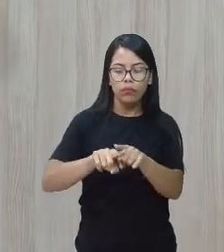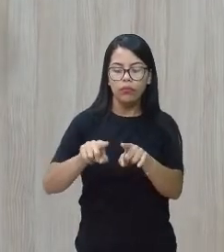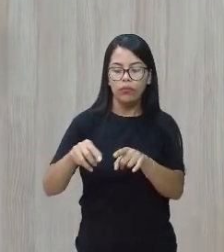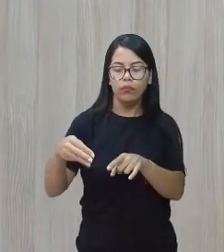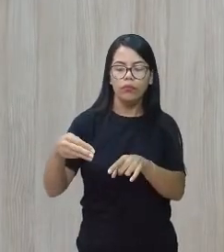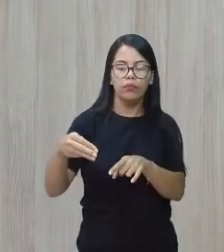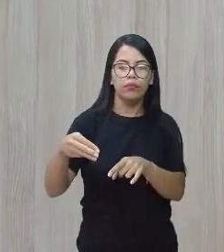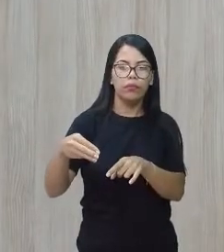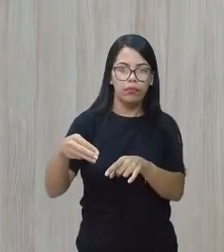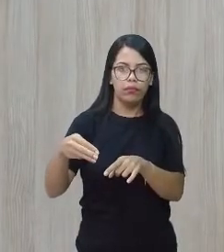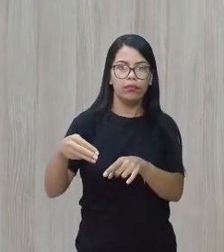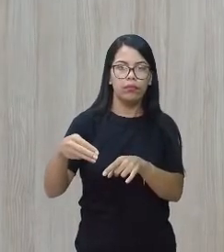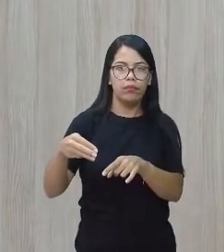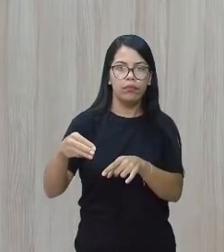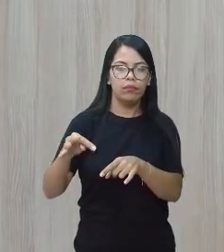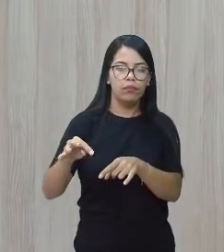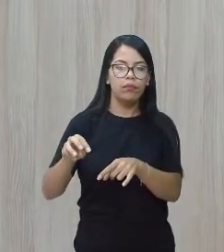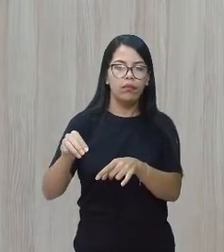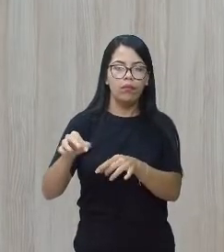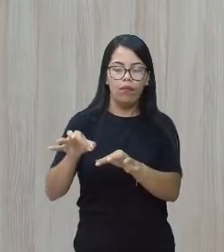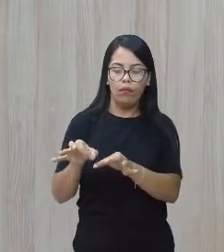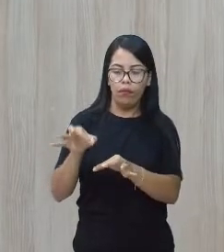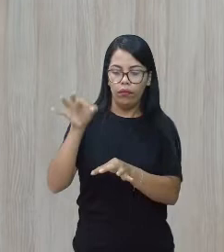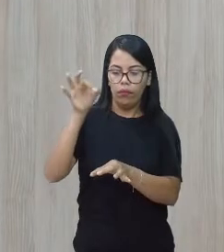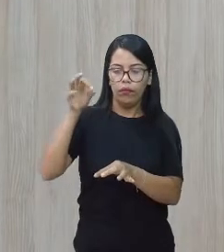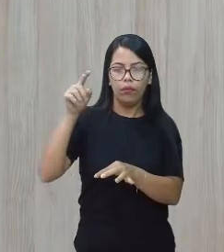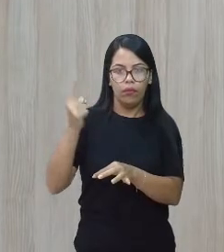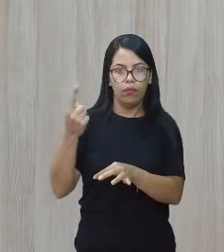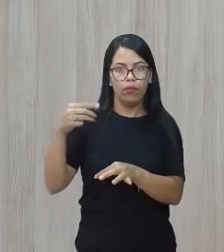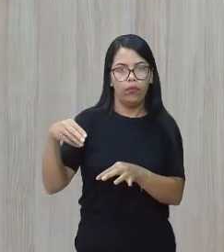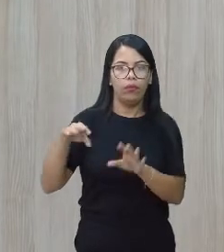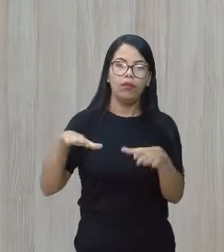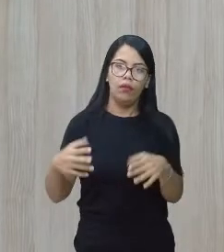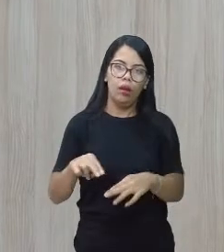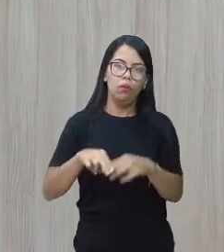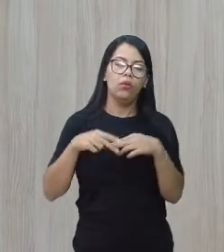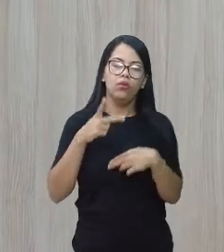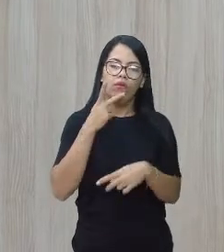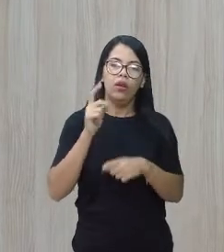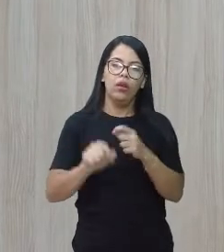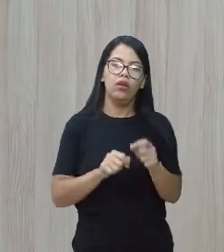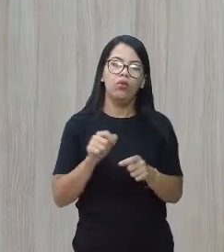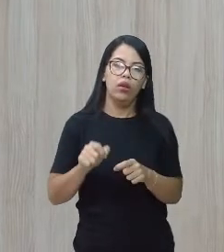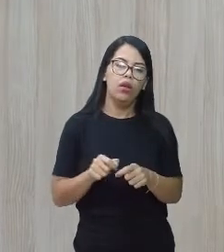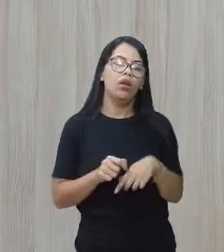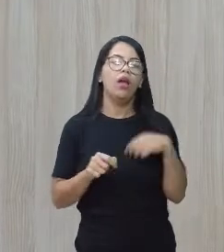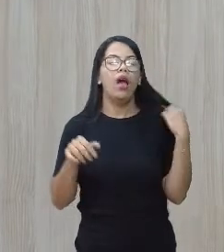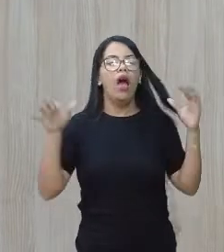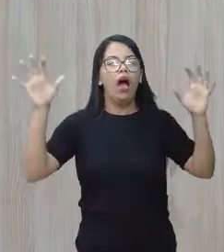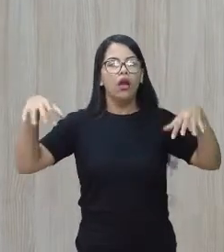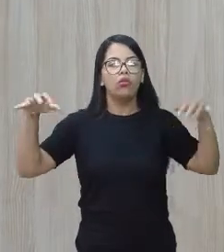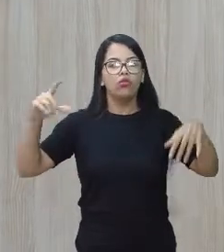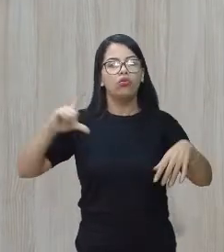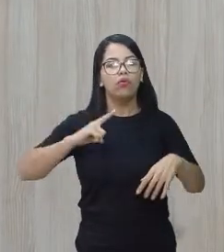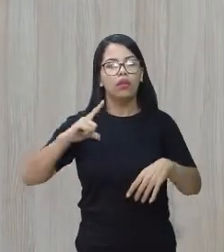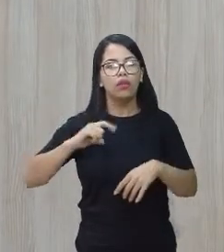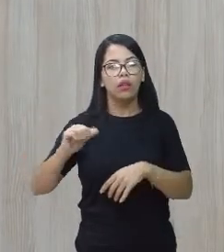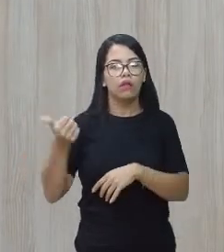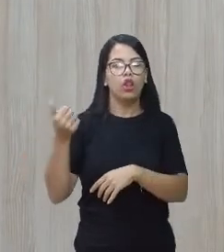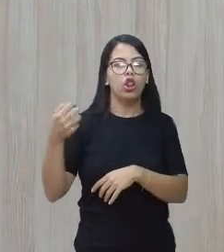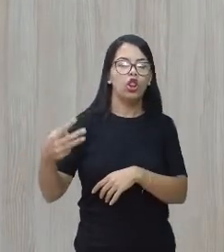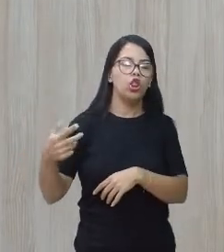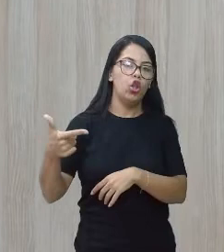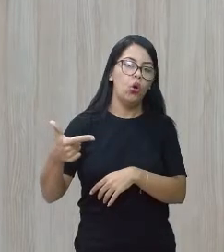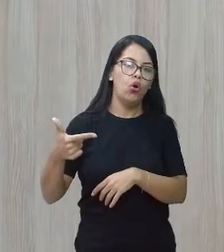altura desse bloco retangular. Por isso que eles falam aí que a chuva atingiu uma altura de 12 milímetros, de 20